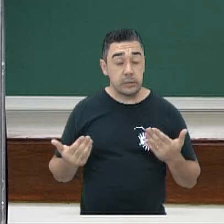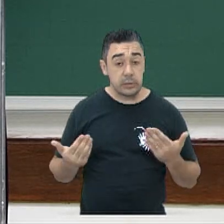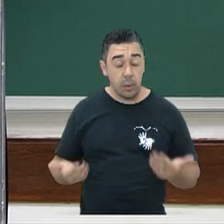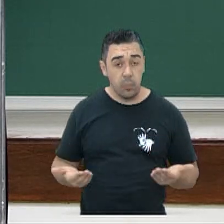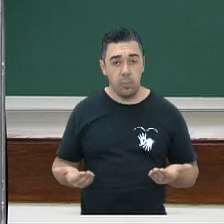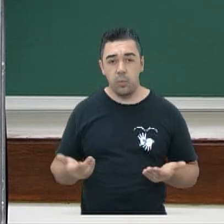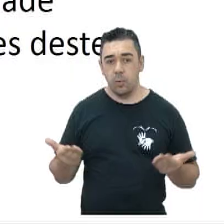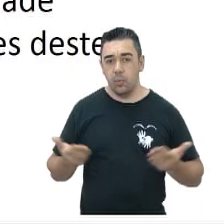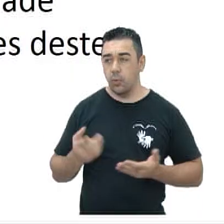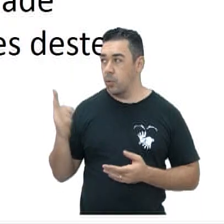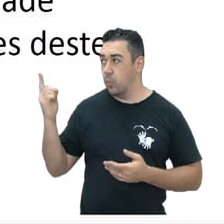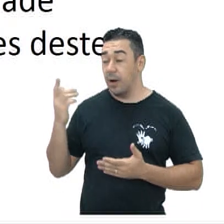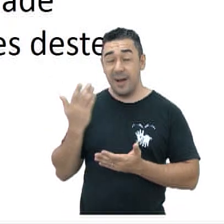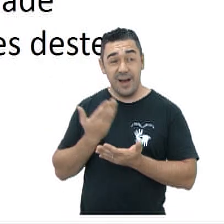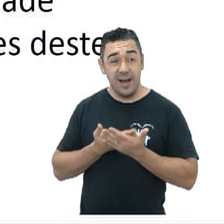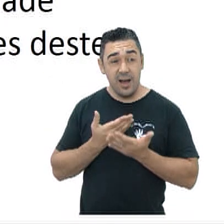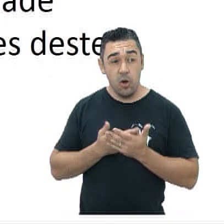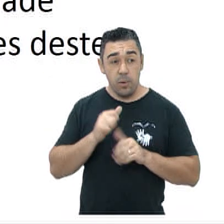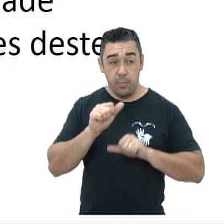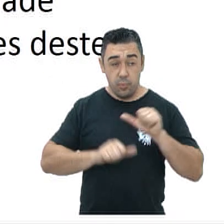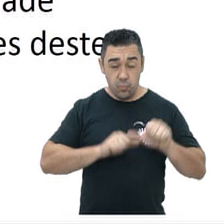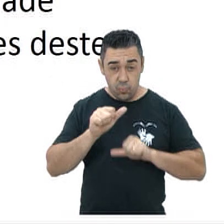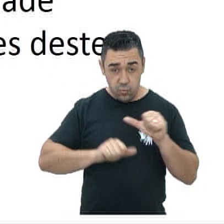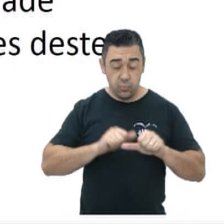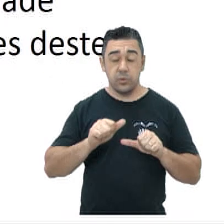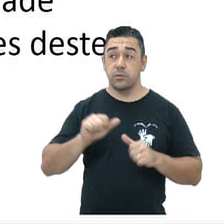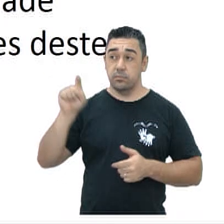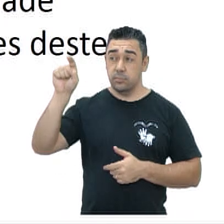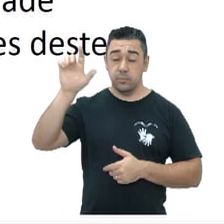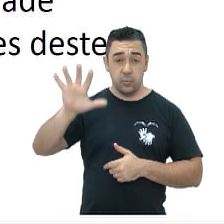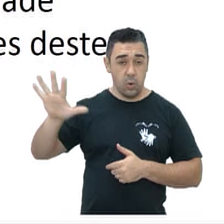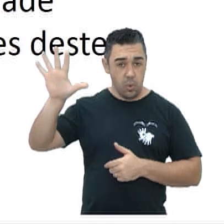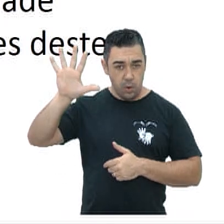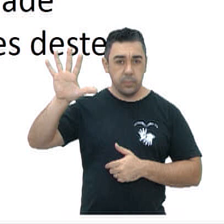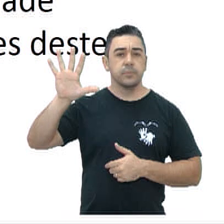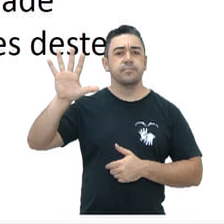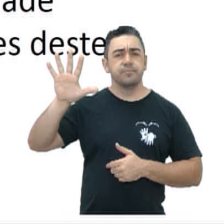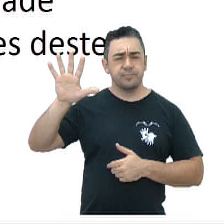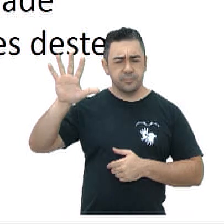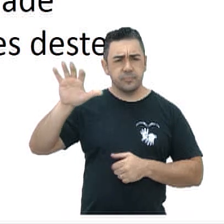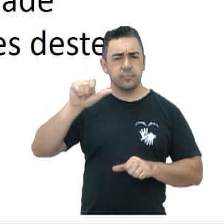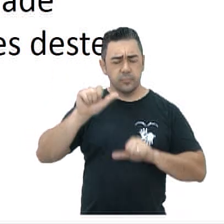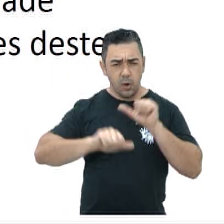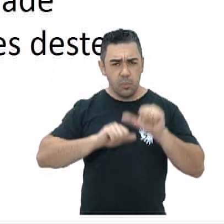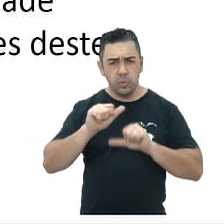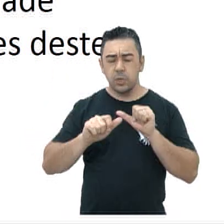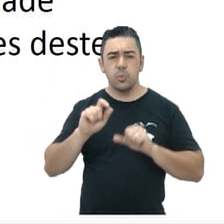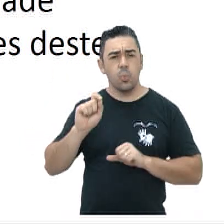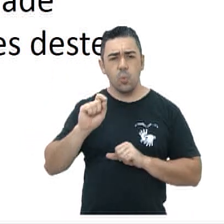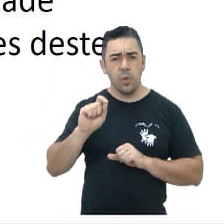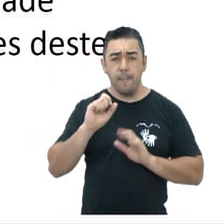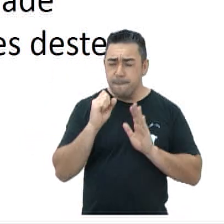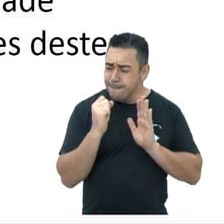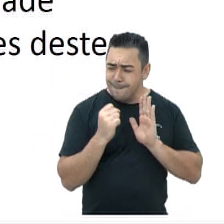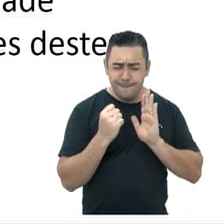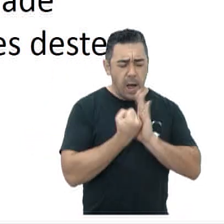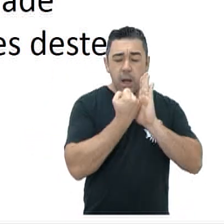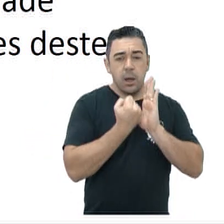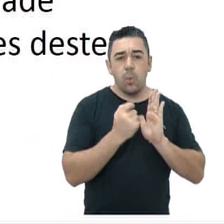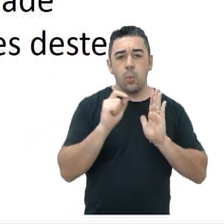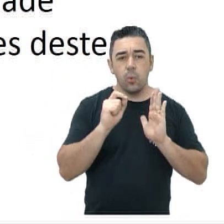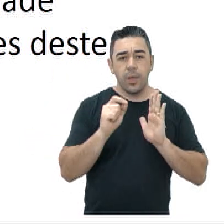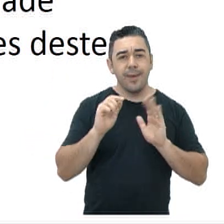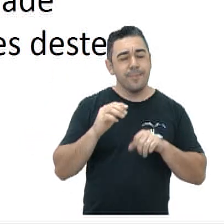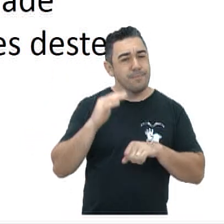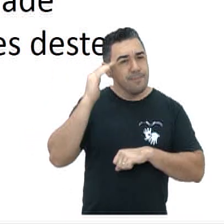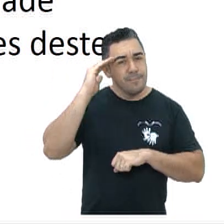né, na aula de hoje as mudanças que vão ocorrer na Europa. Né? Essas mudanças vão marcar profundamente o homem, principalmente